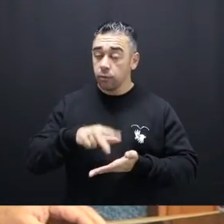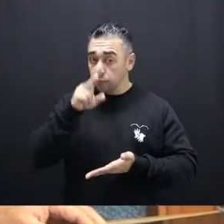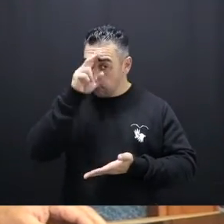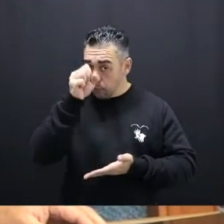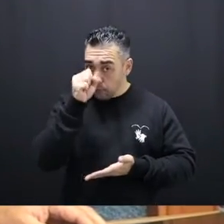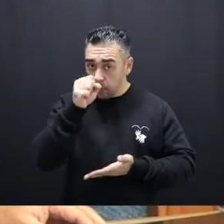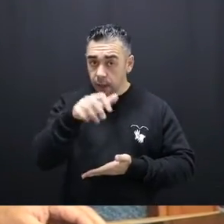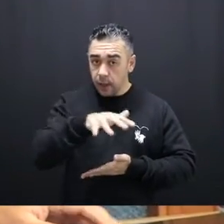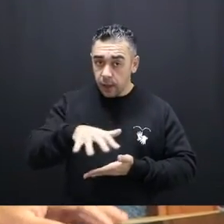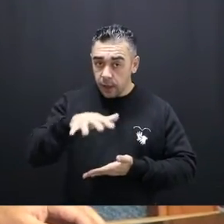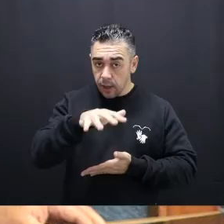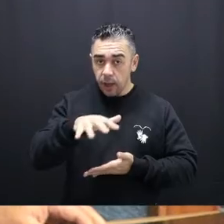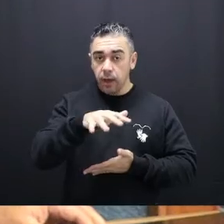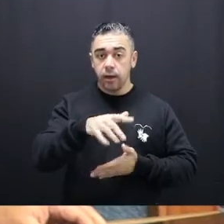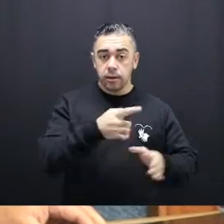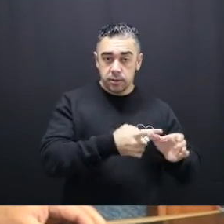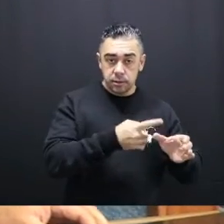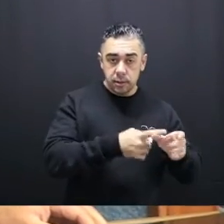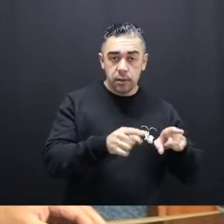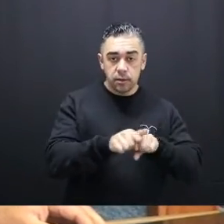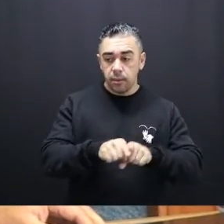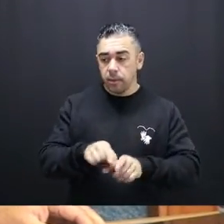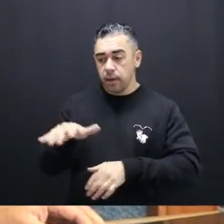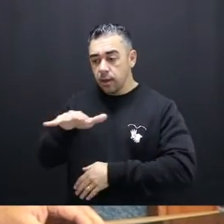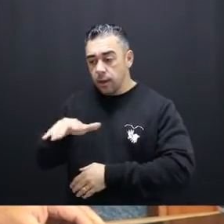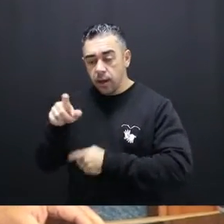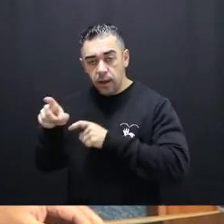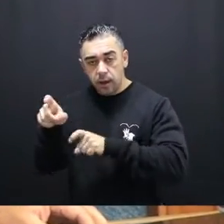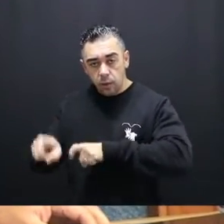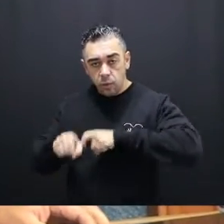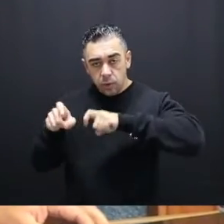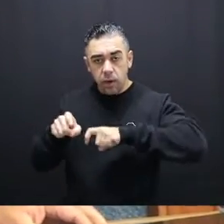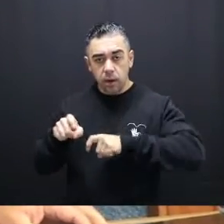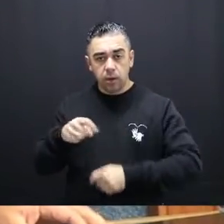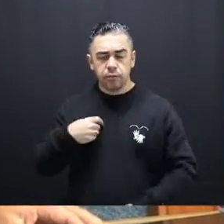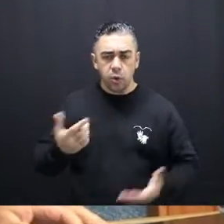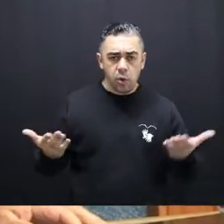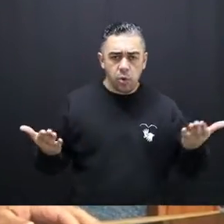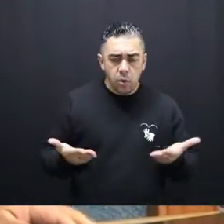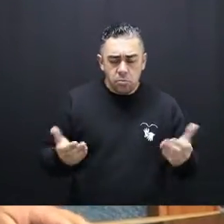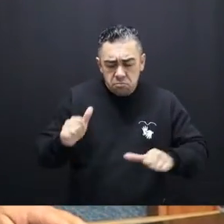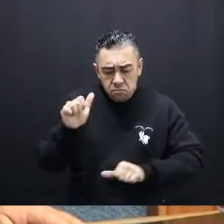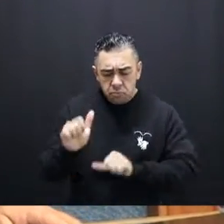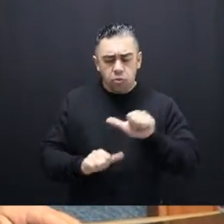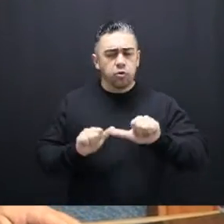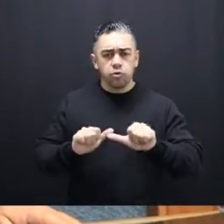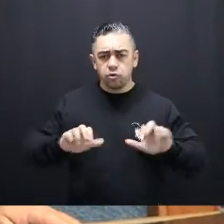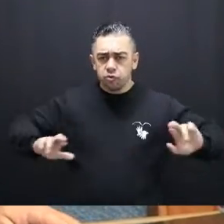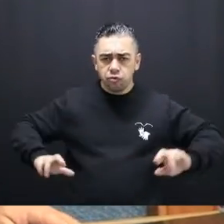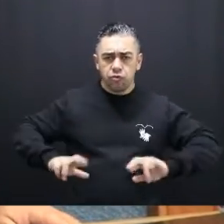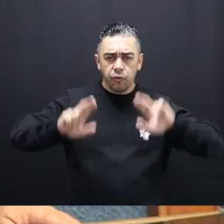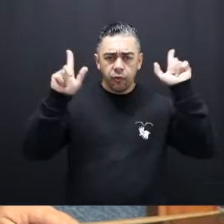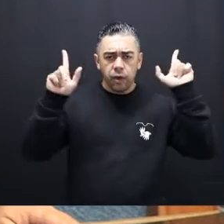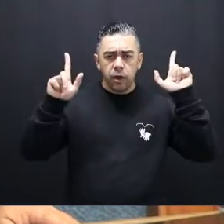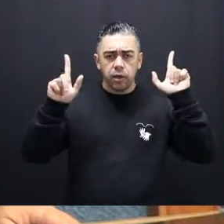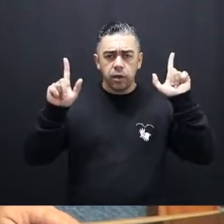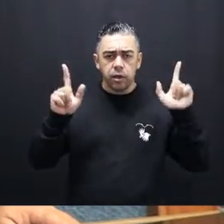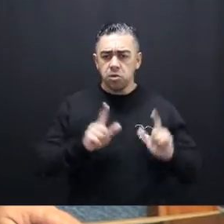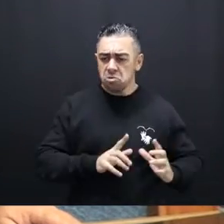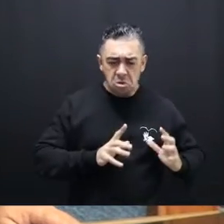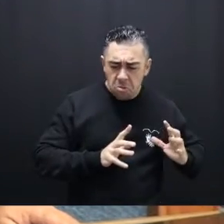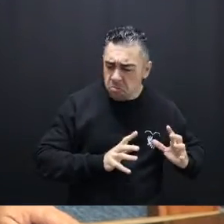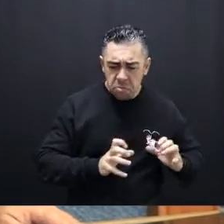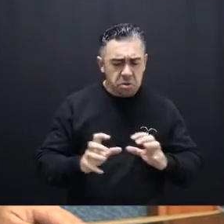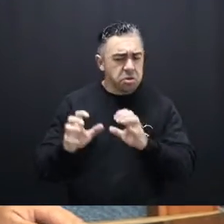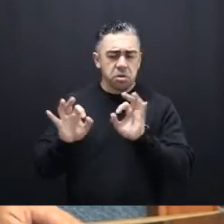quanto na área rural a vereador que sabe nesse terceiro mandato com uma repaginado versão diferente sem brigas sem